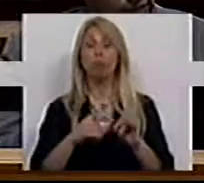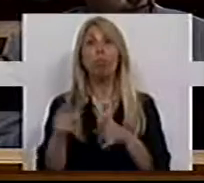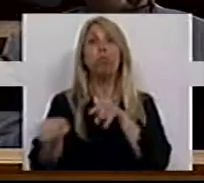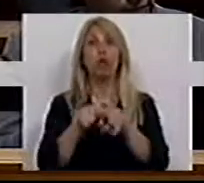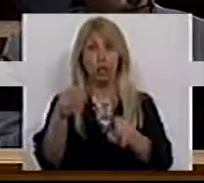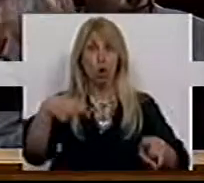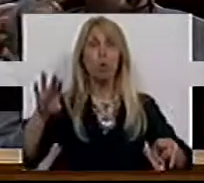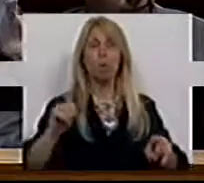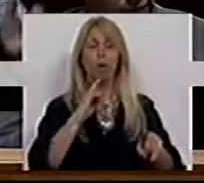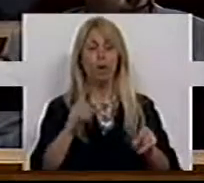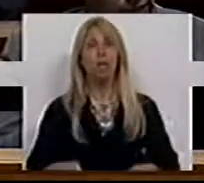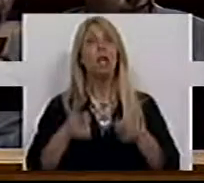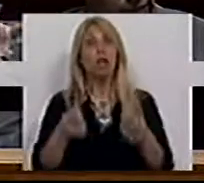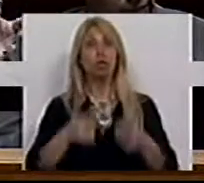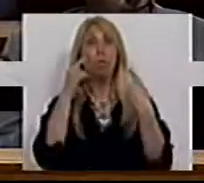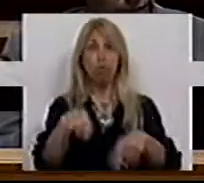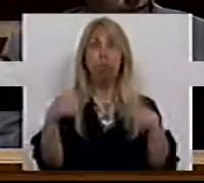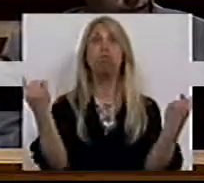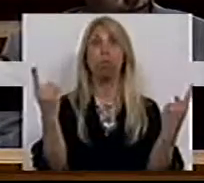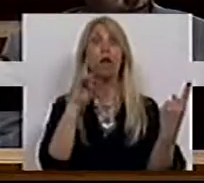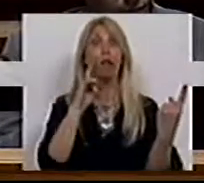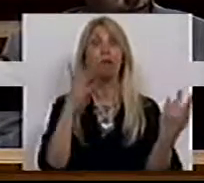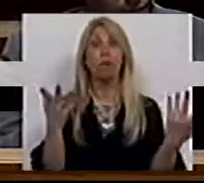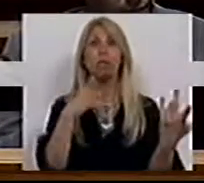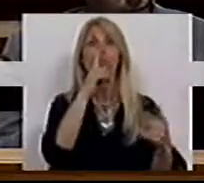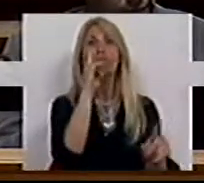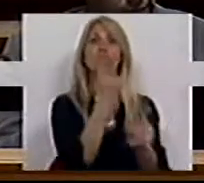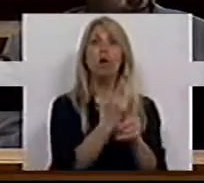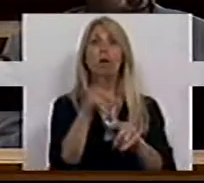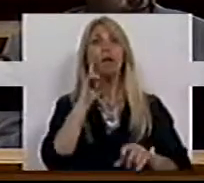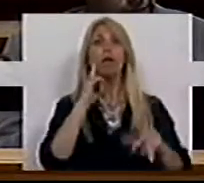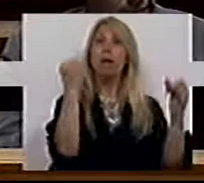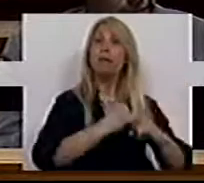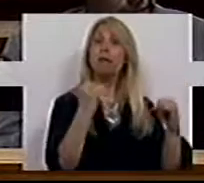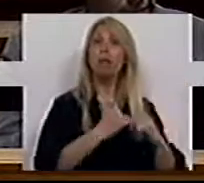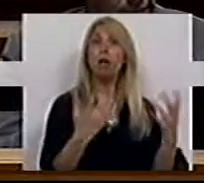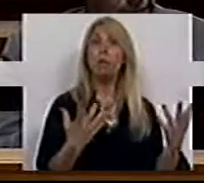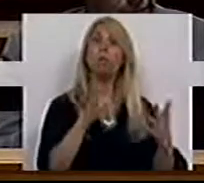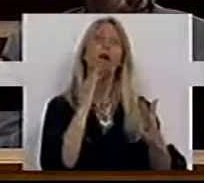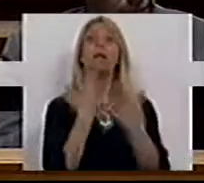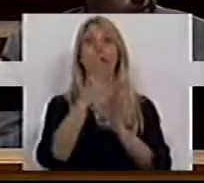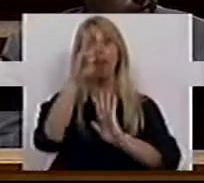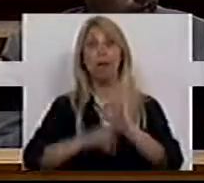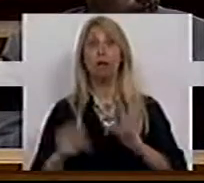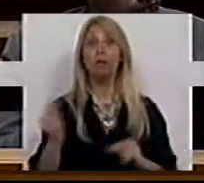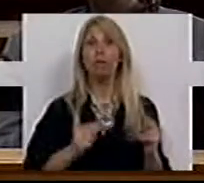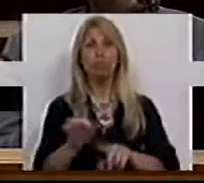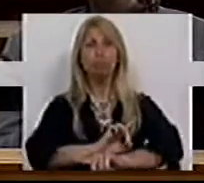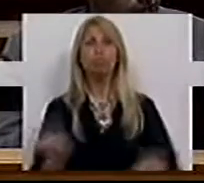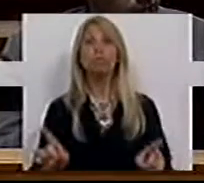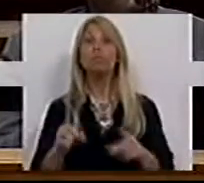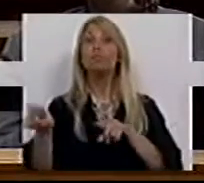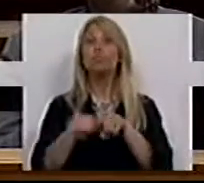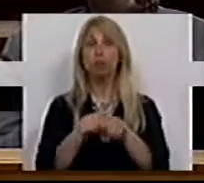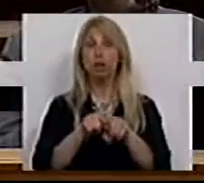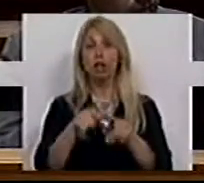defender-se políticas de investimento público e, ao mesmo tempo, defender o tratado que impõe uma regra financeira que impede políticas